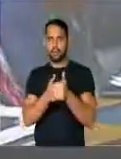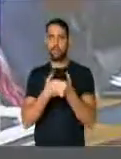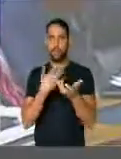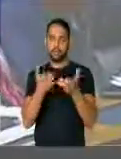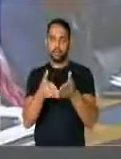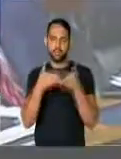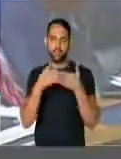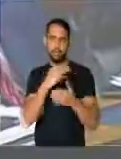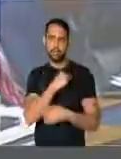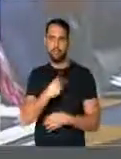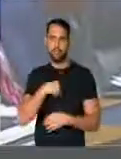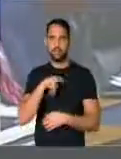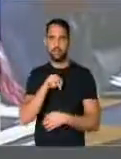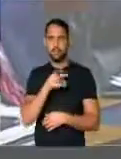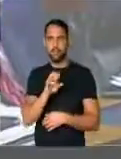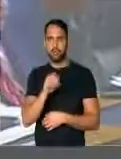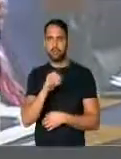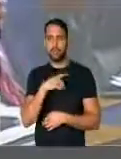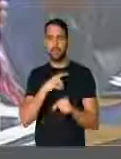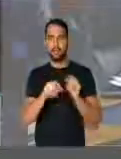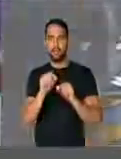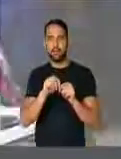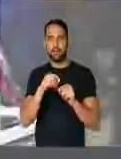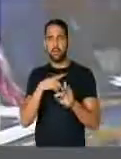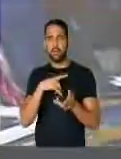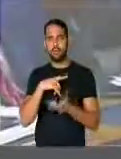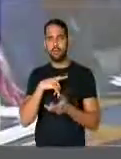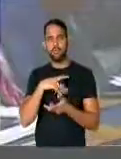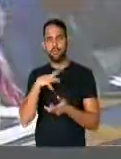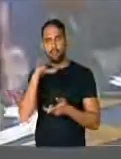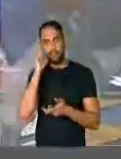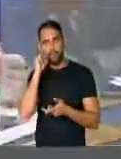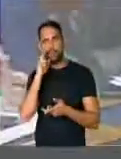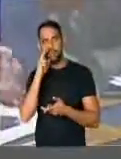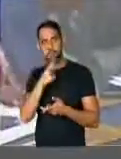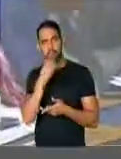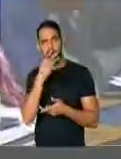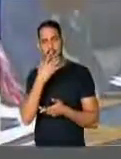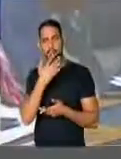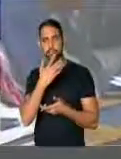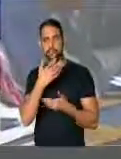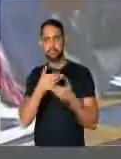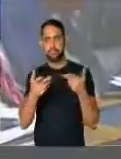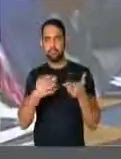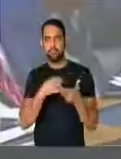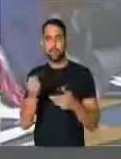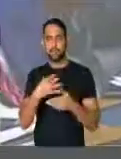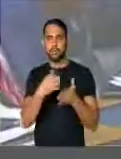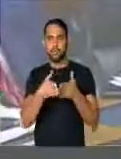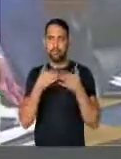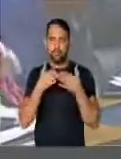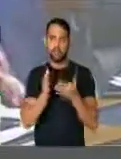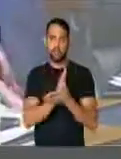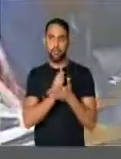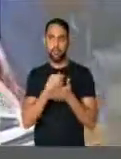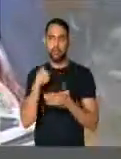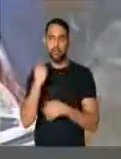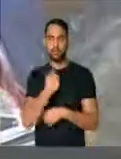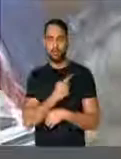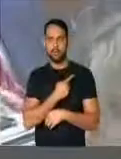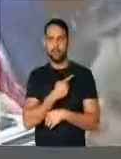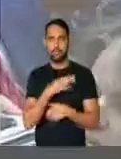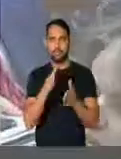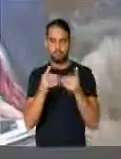queria pedir ao ministro Mendonça que ouça e olhe com bons olhos esse nosso pedido, esse